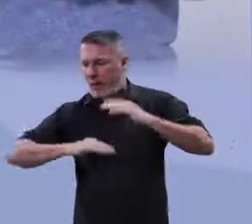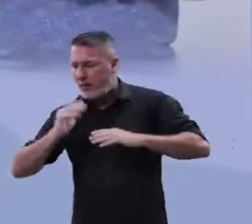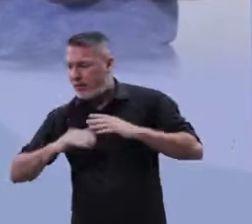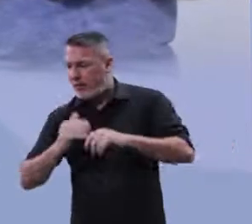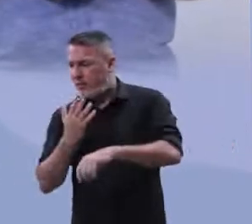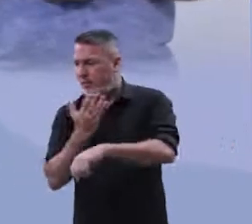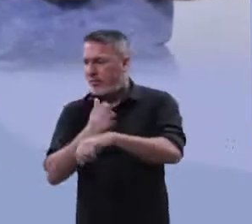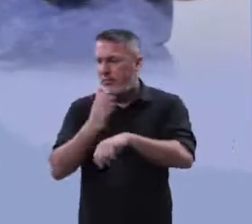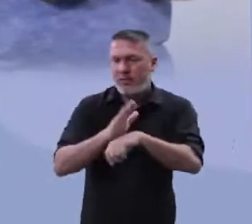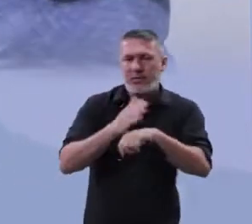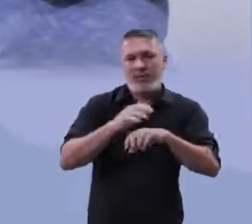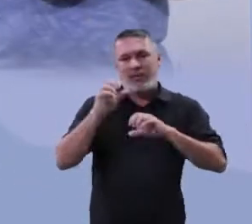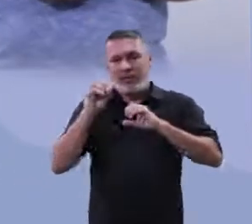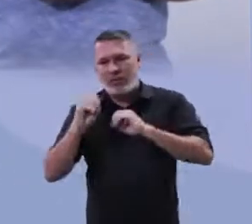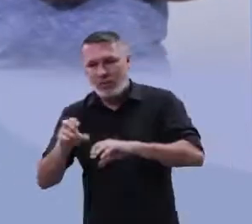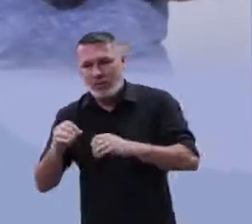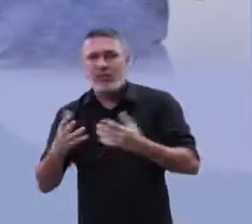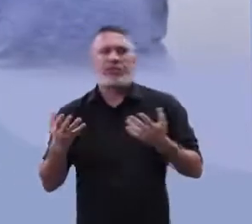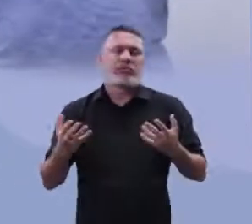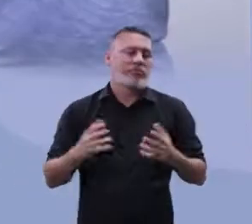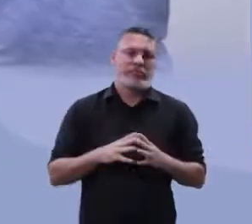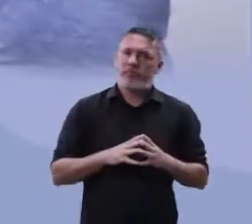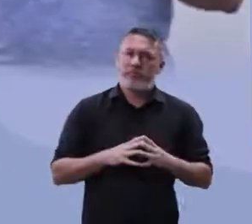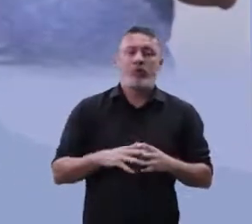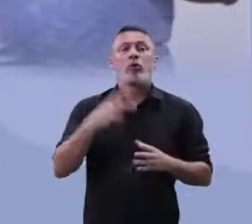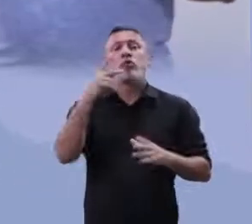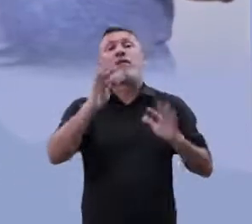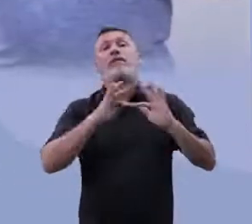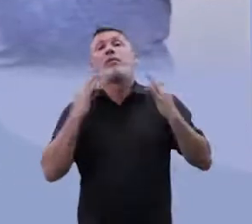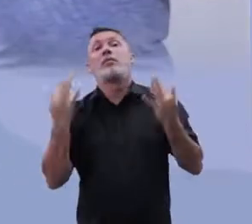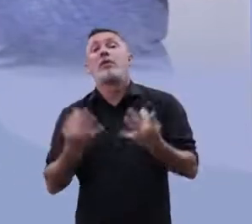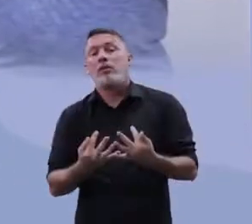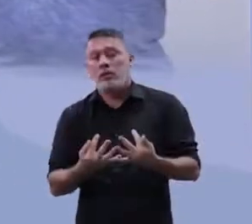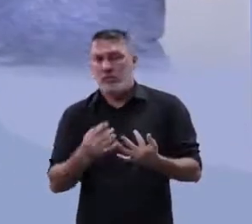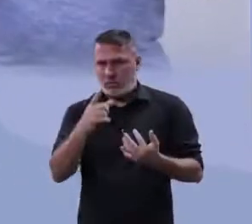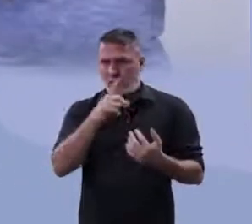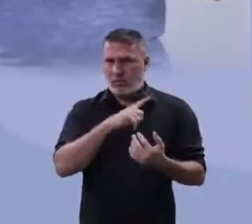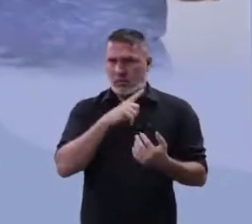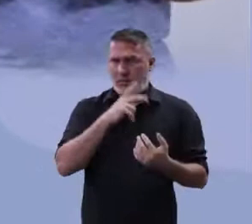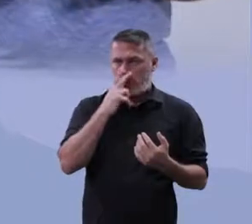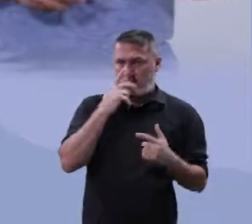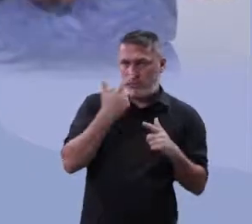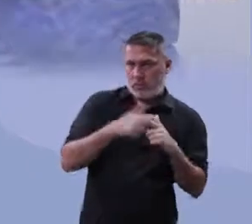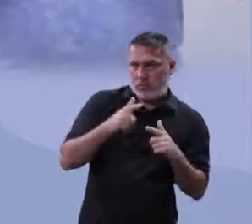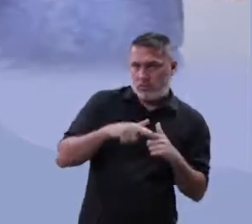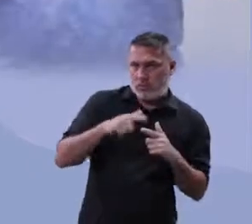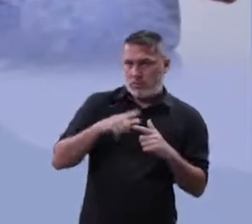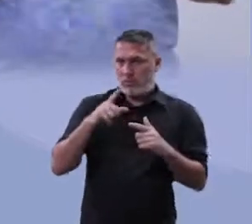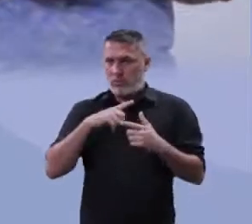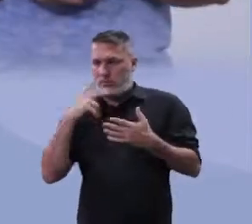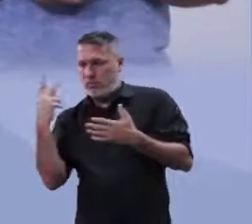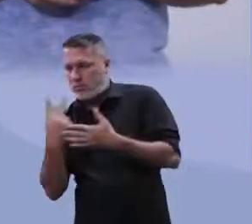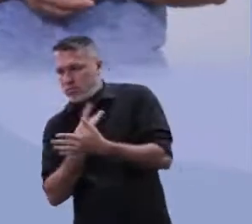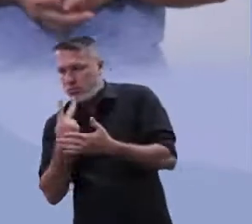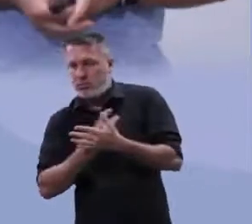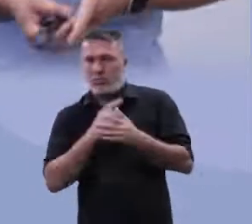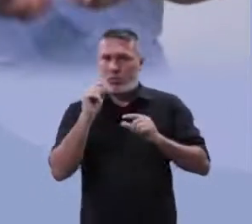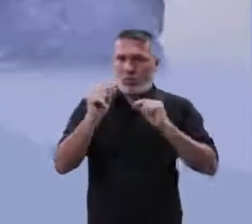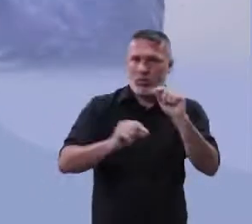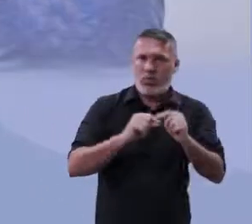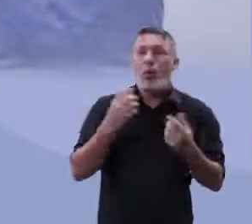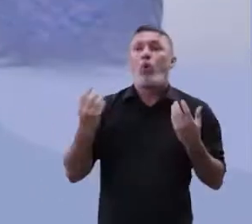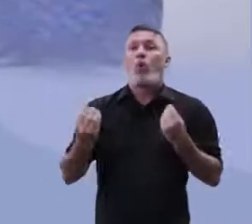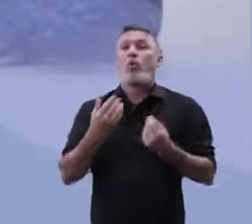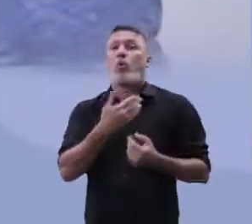uma prática educacional, alguma coisa? A sua família, ela teve esse certo problema? Qual é a sua família em relação a isso aí?